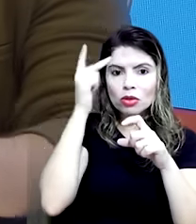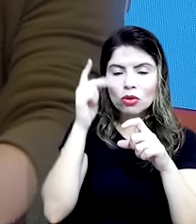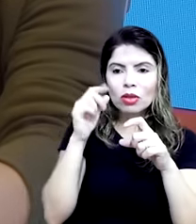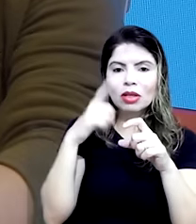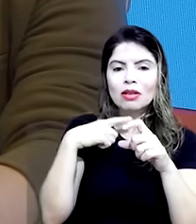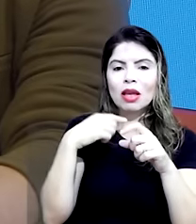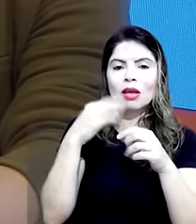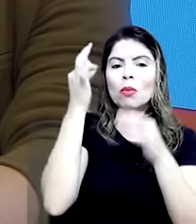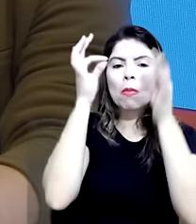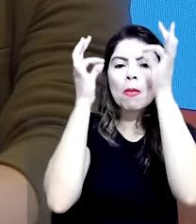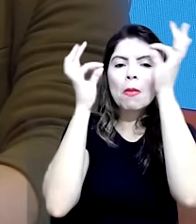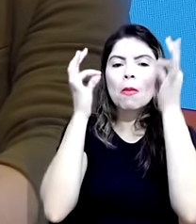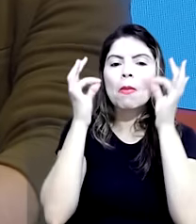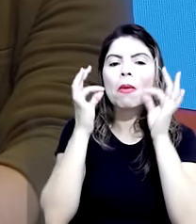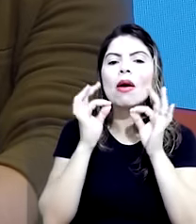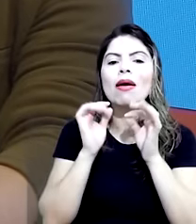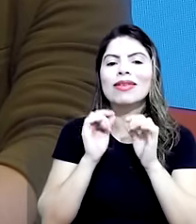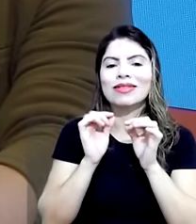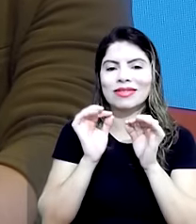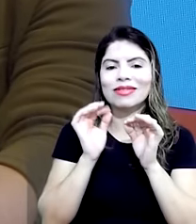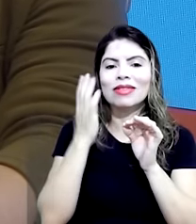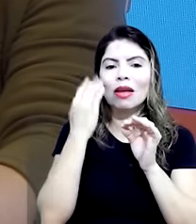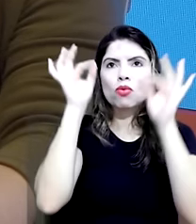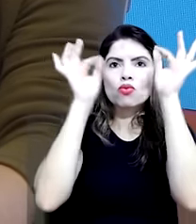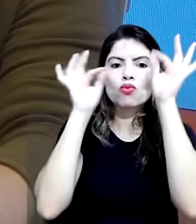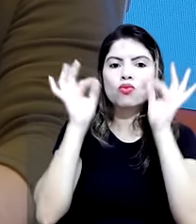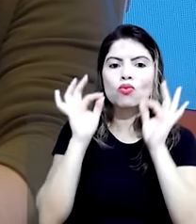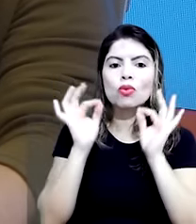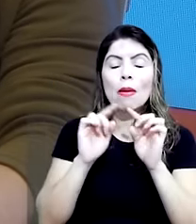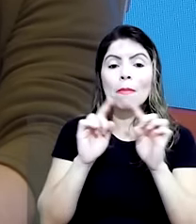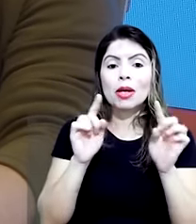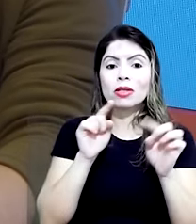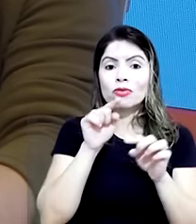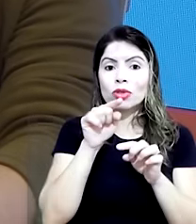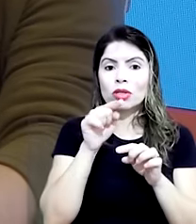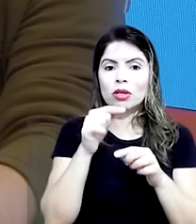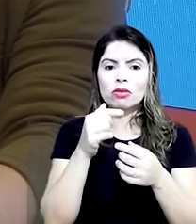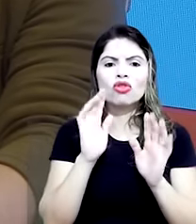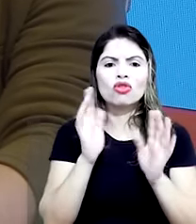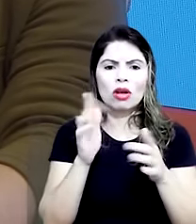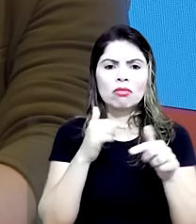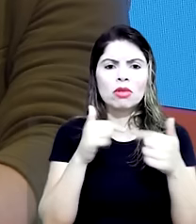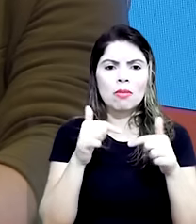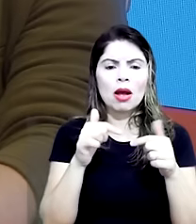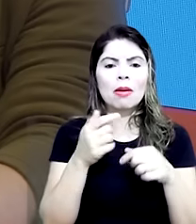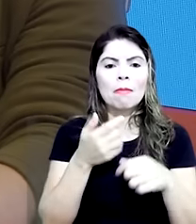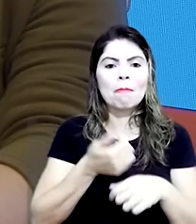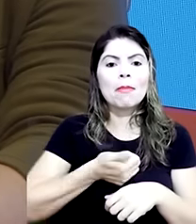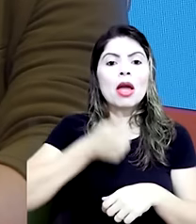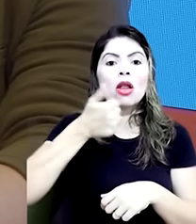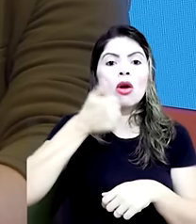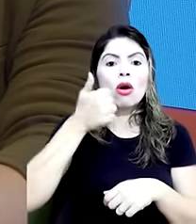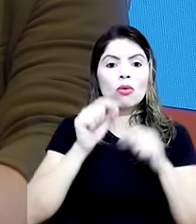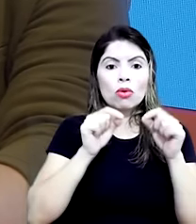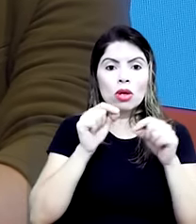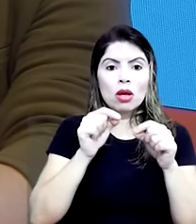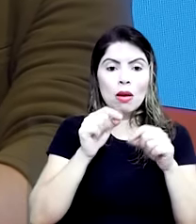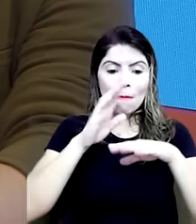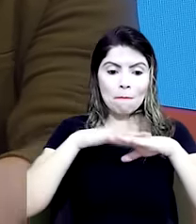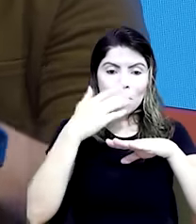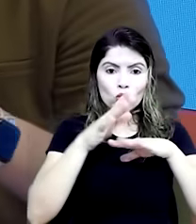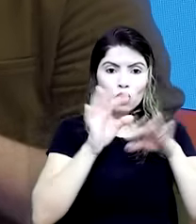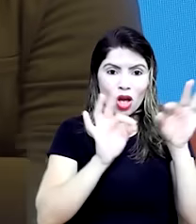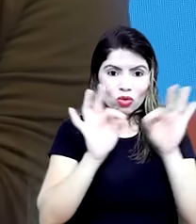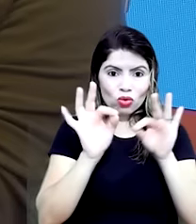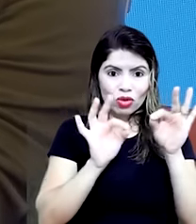leve ali na imagem só que de repente quem já tá num nível um pouquinho melhor que de repente prefere customizar da sua maneira aí tem